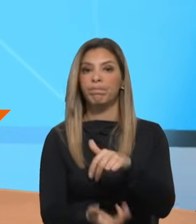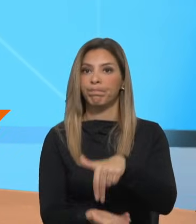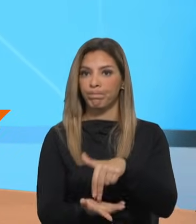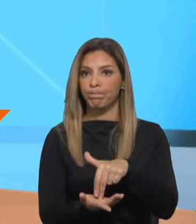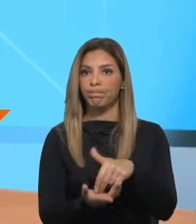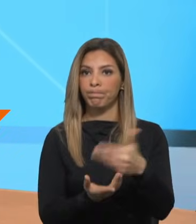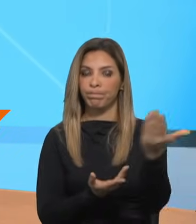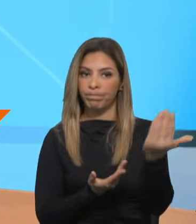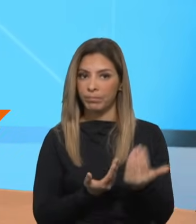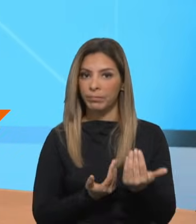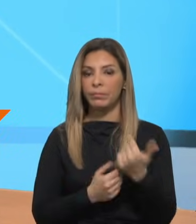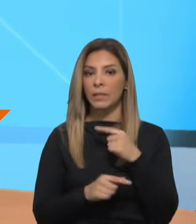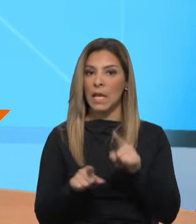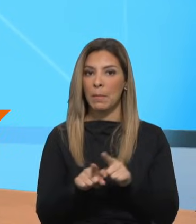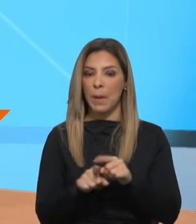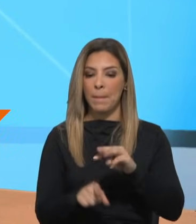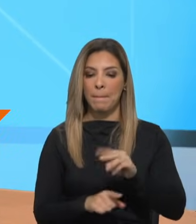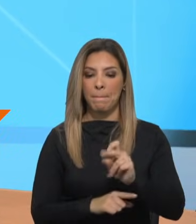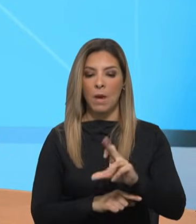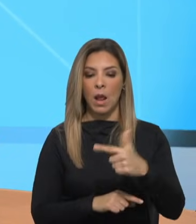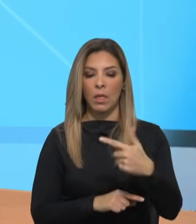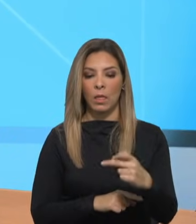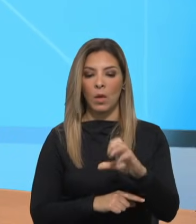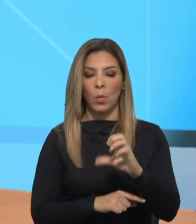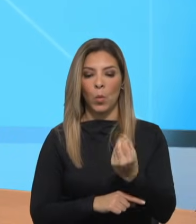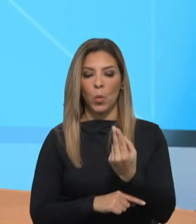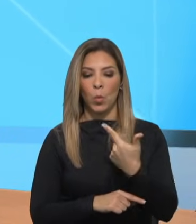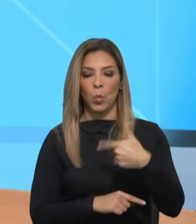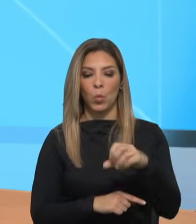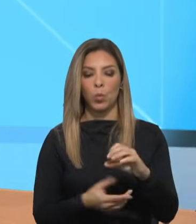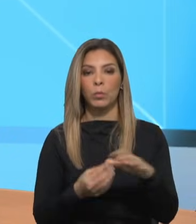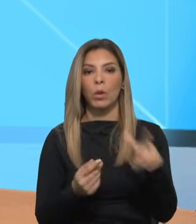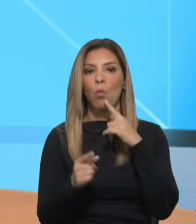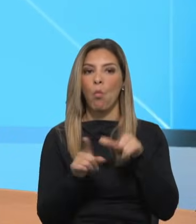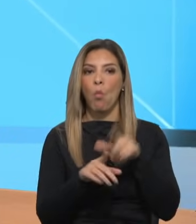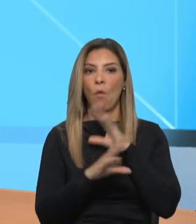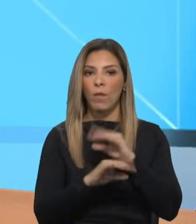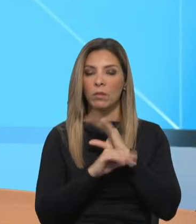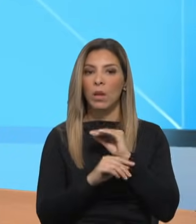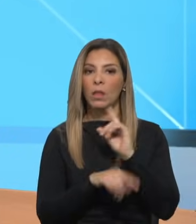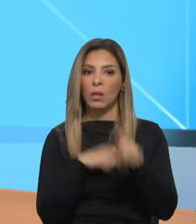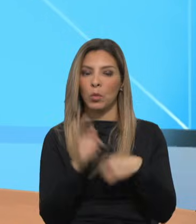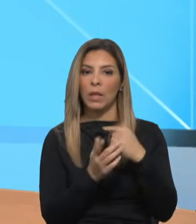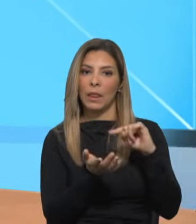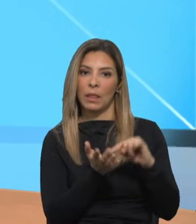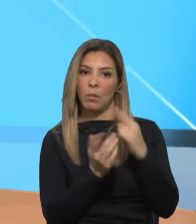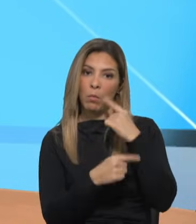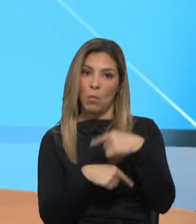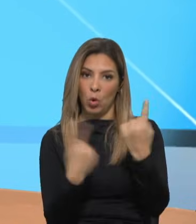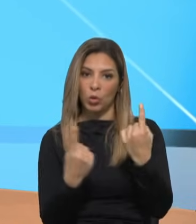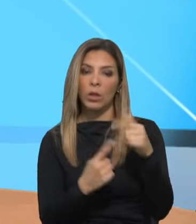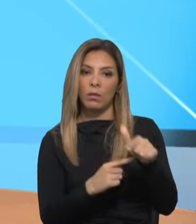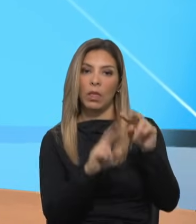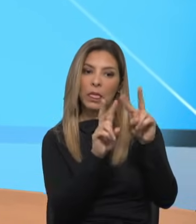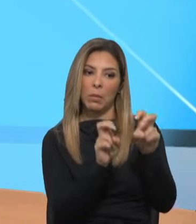nós da irmã Marta Couto, com quem iremos conversar logo após os temas da atualidade